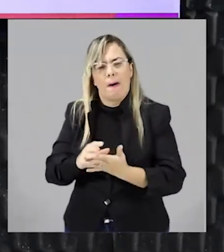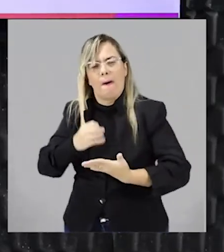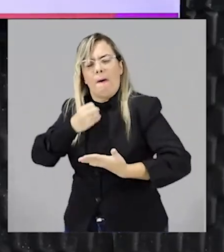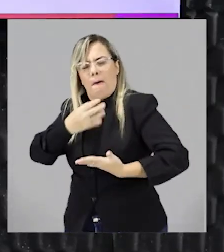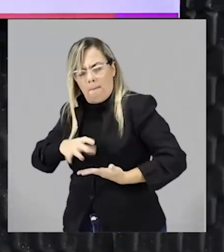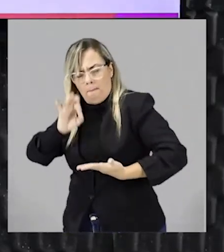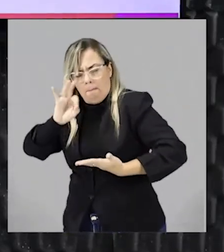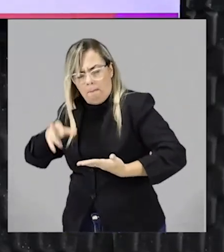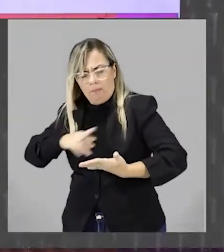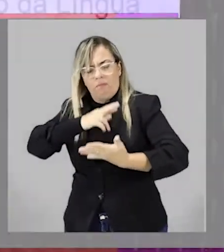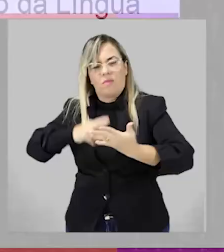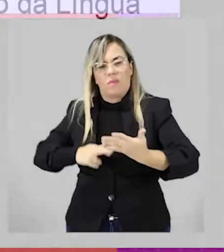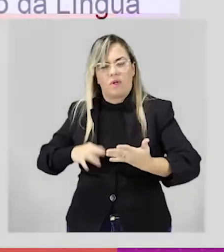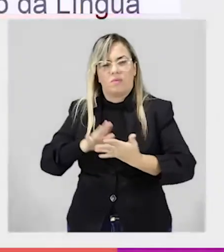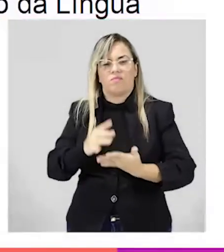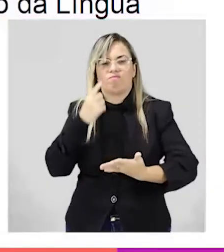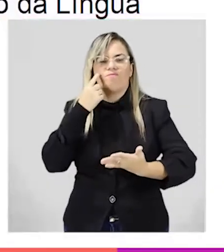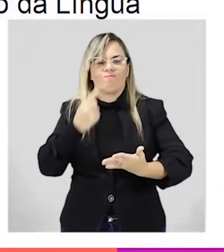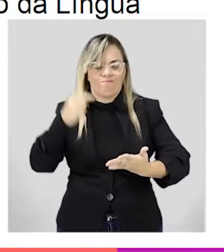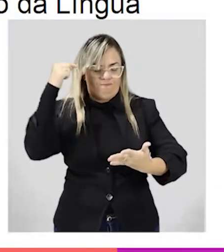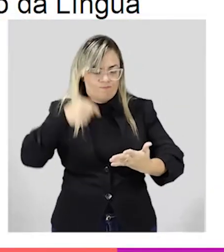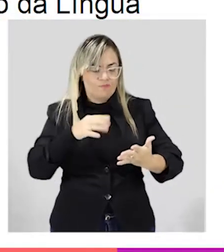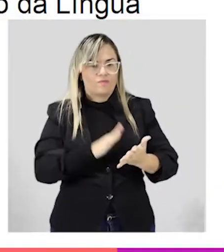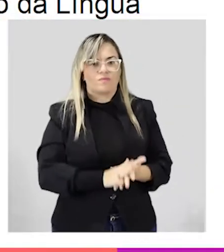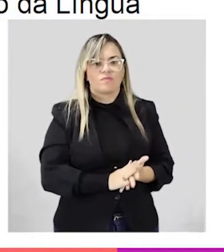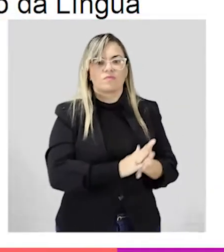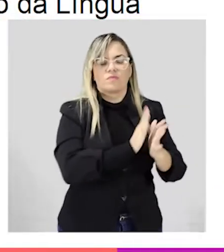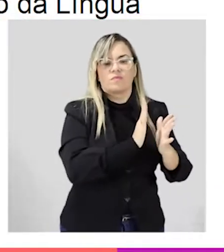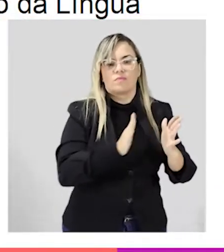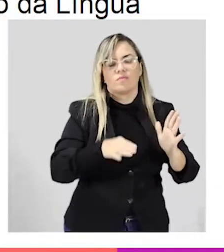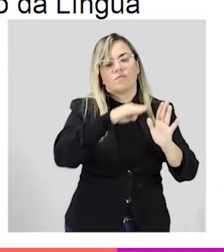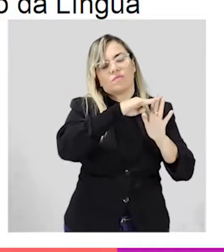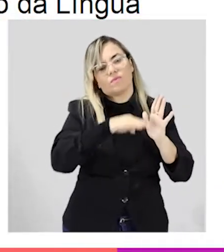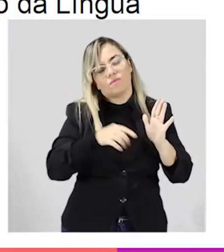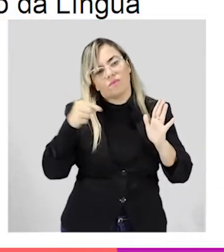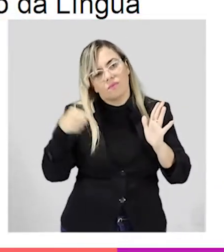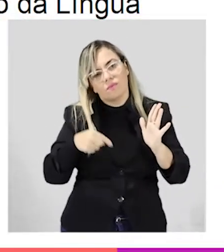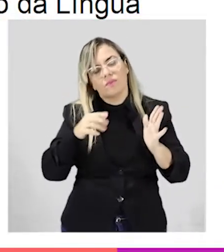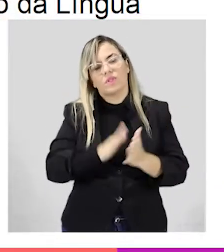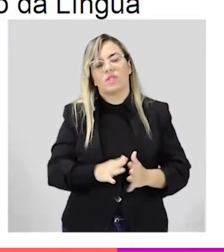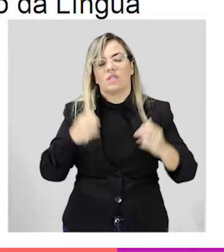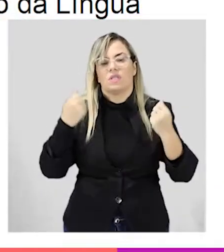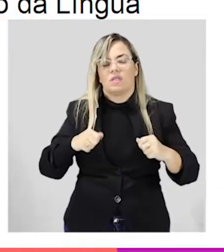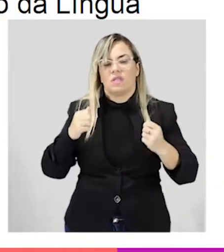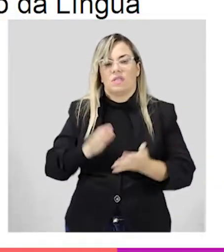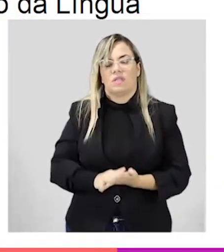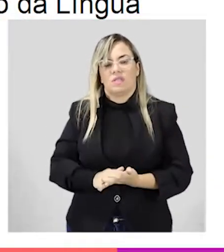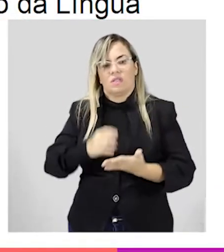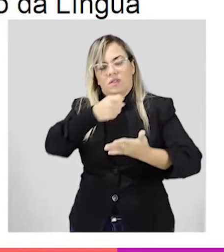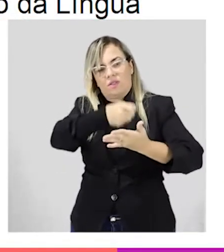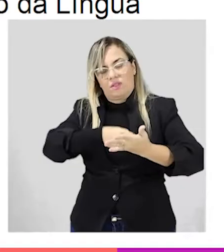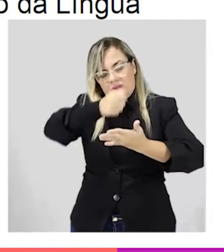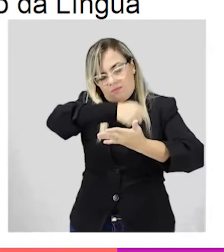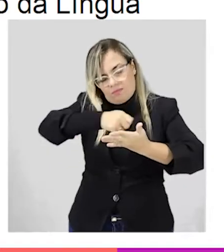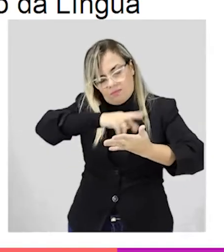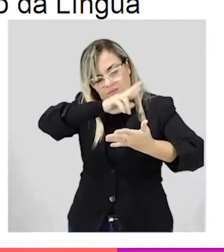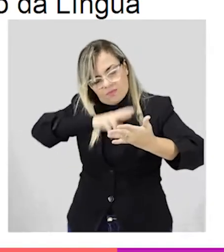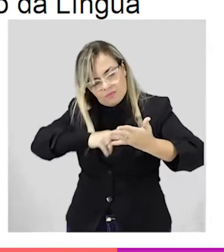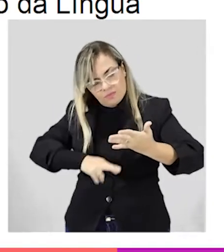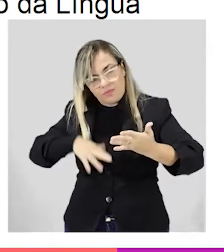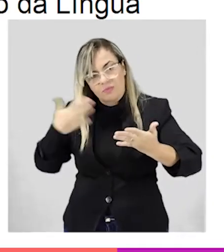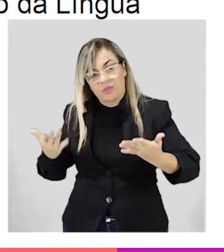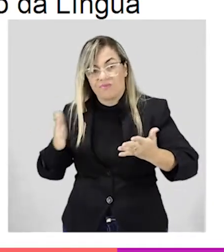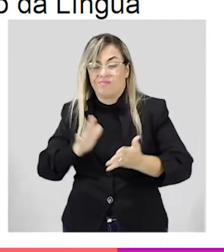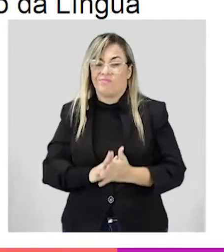redação? Olha só, turma, esses critérios aqui, eles precisam estar presentes na redação de vocês. Caso